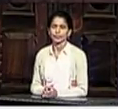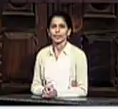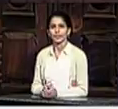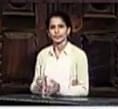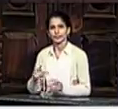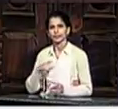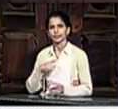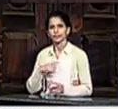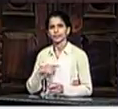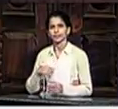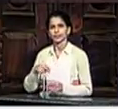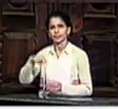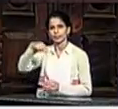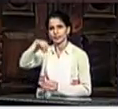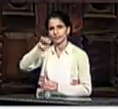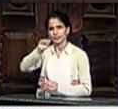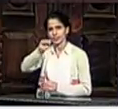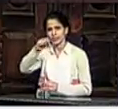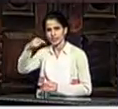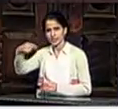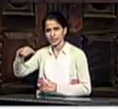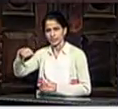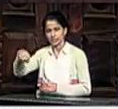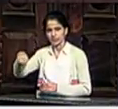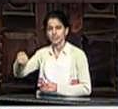Trouxemos a Nissan, que não pagava nada.